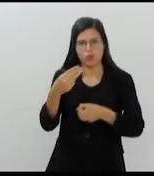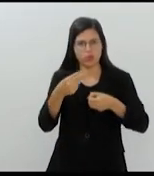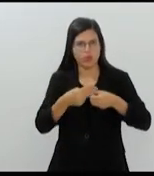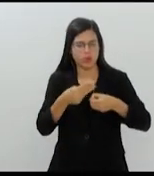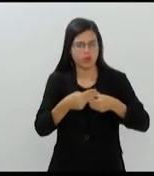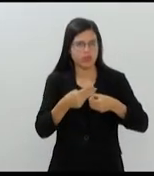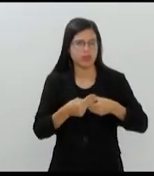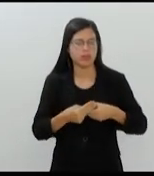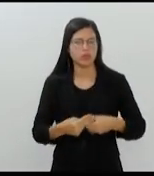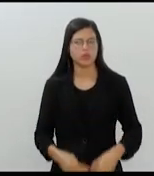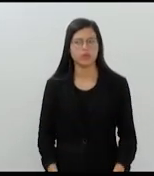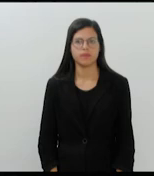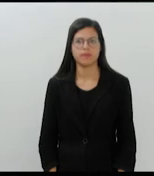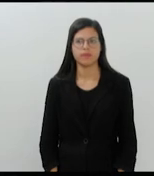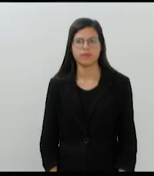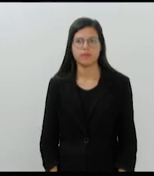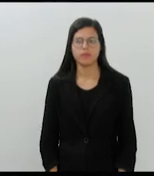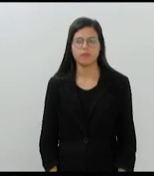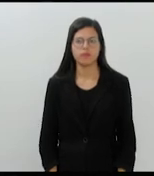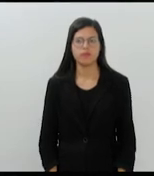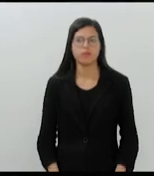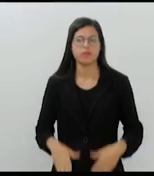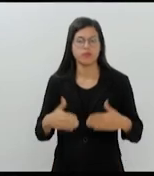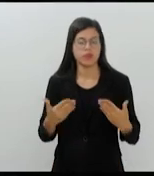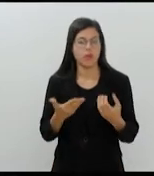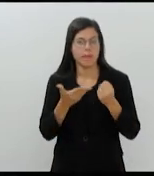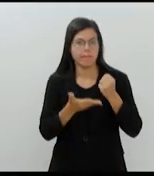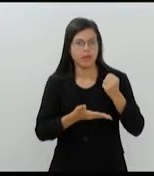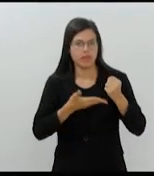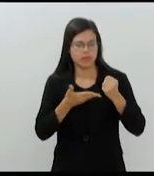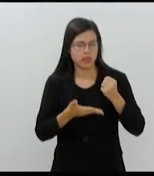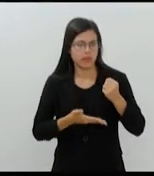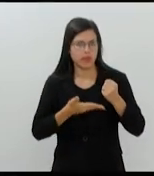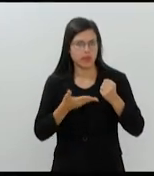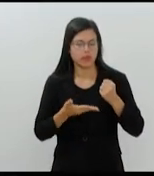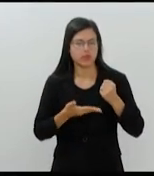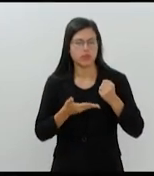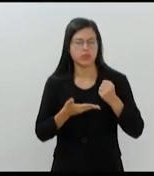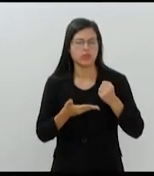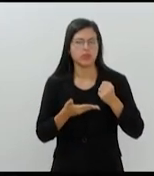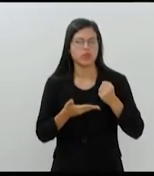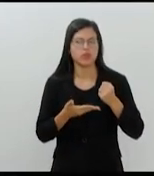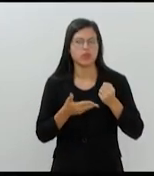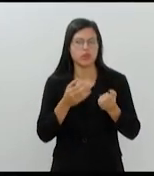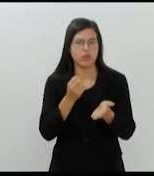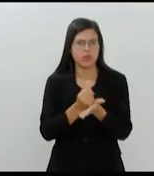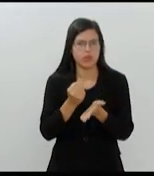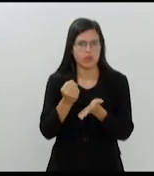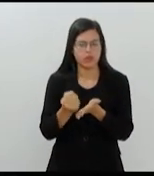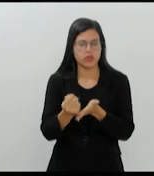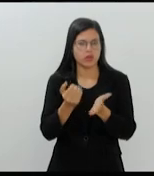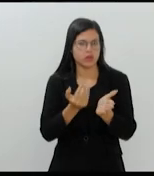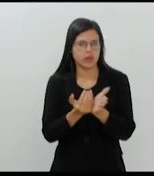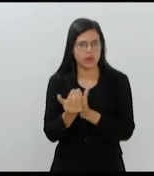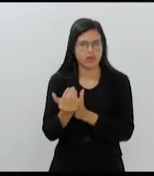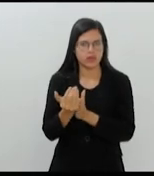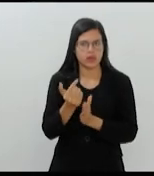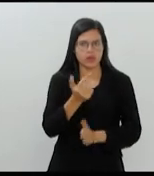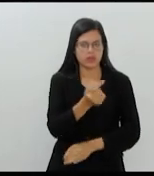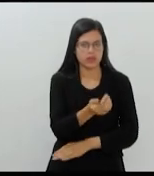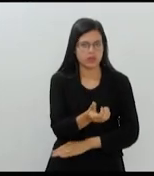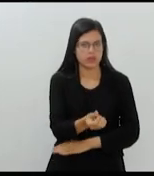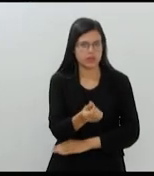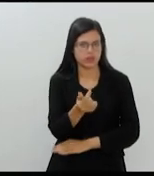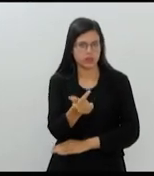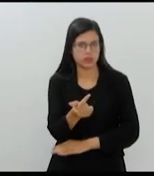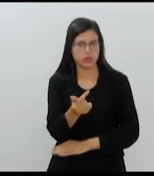municípios. Então, basicamente, é um contrato que começaria com